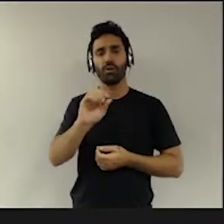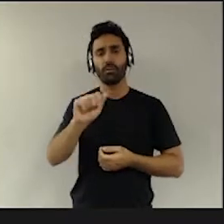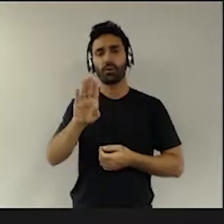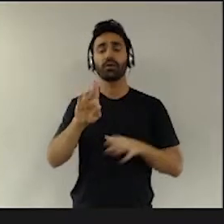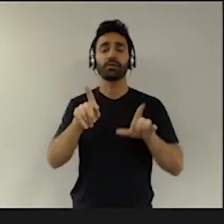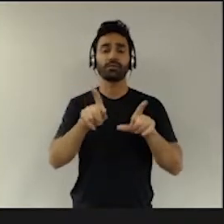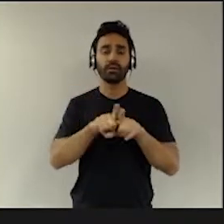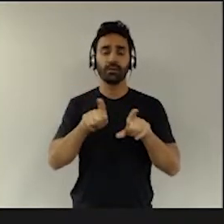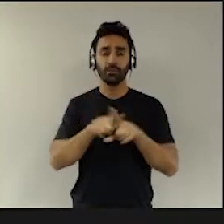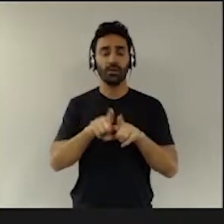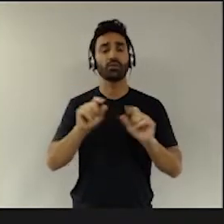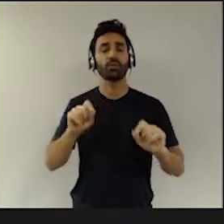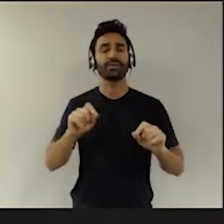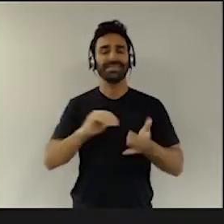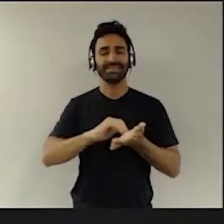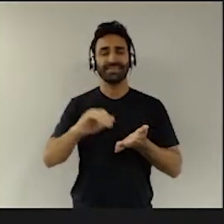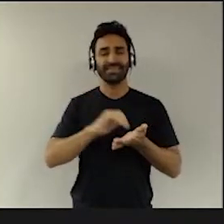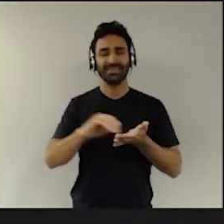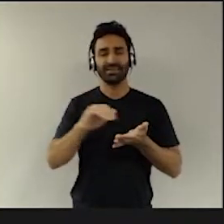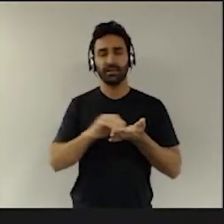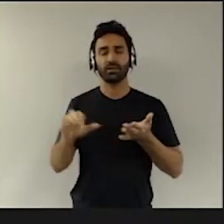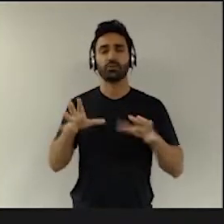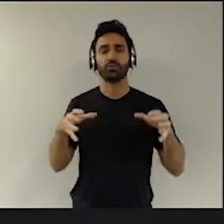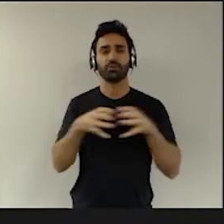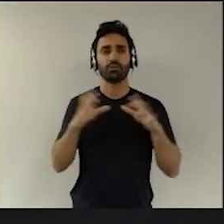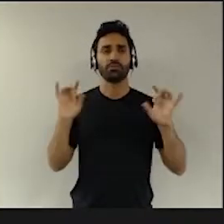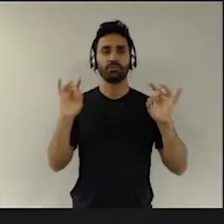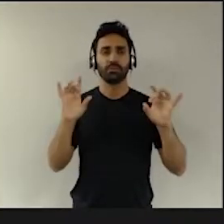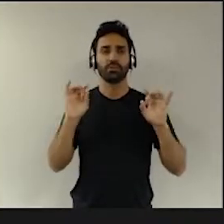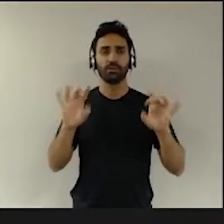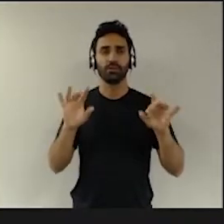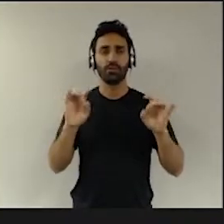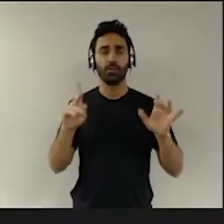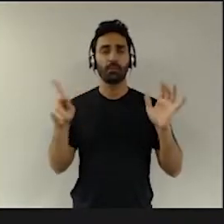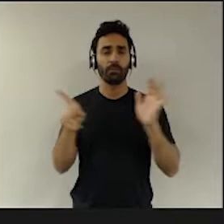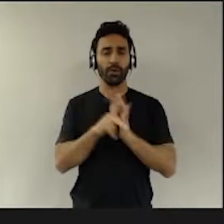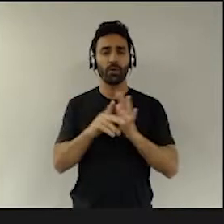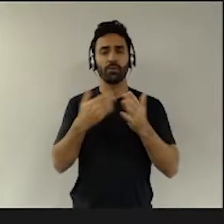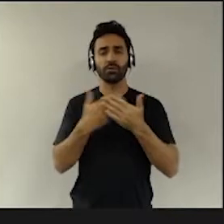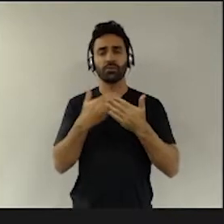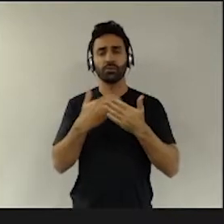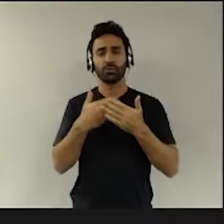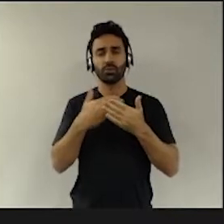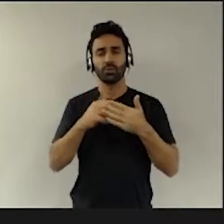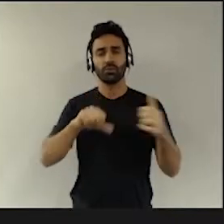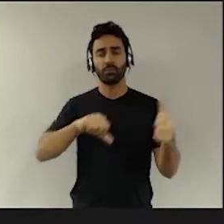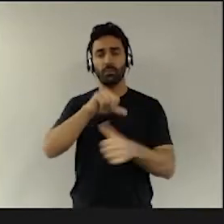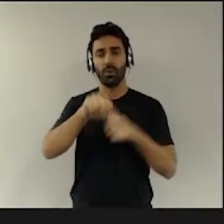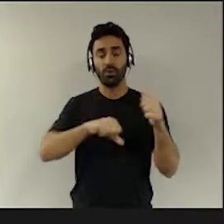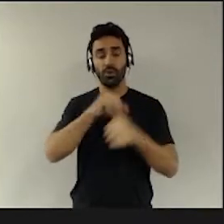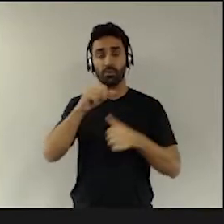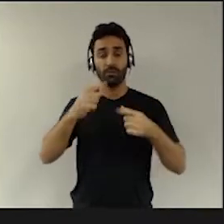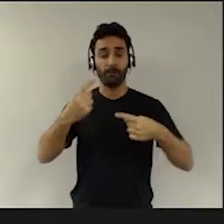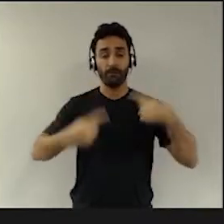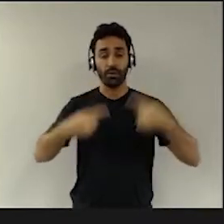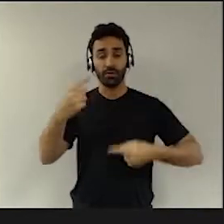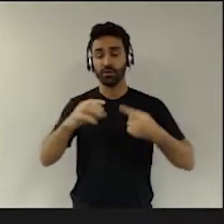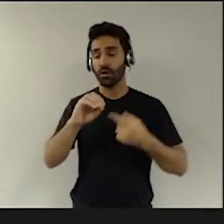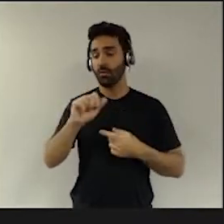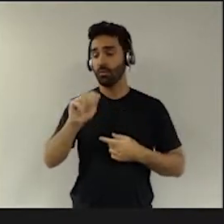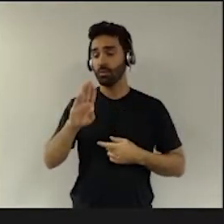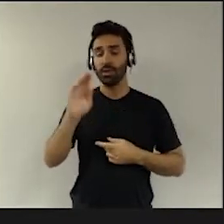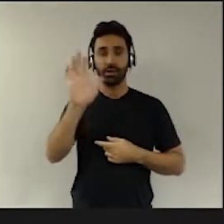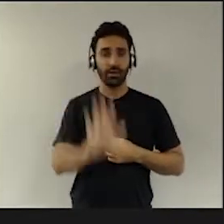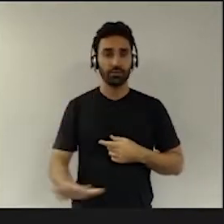também membro e secretário da Comissão Especial de Estudo da Reforma Política da OAB Nacional.